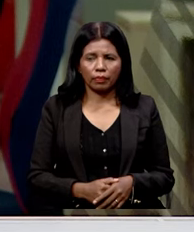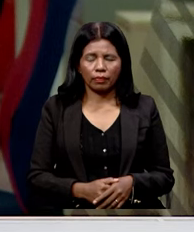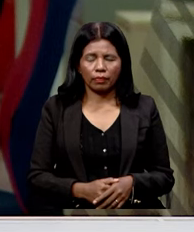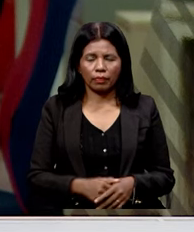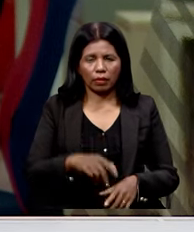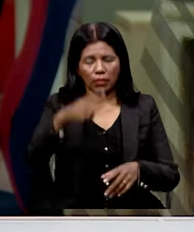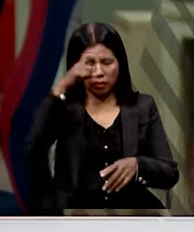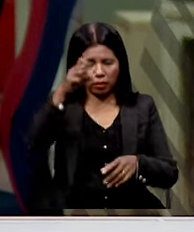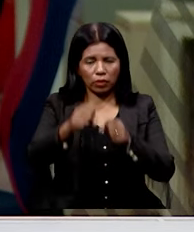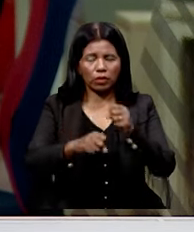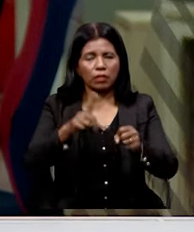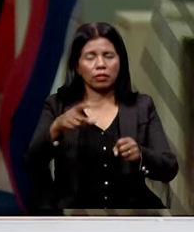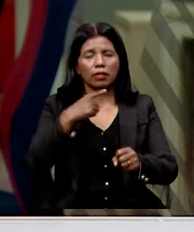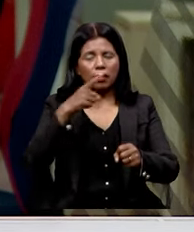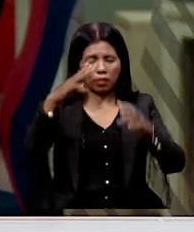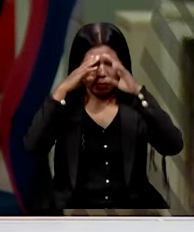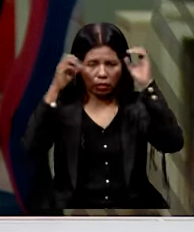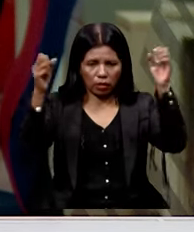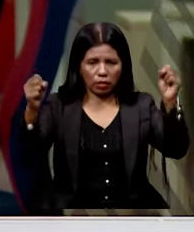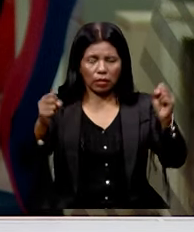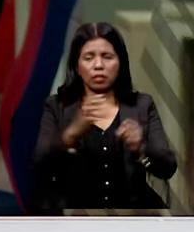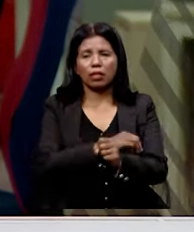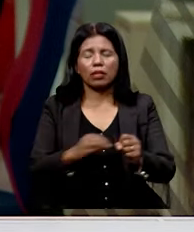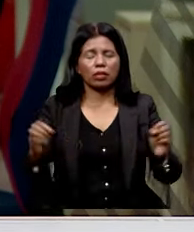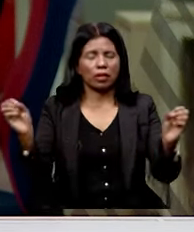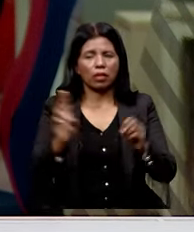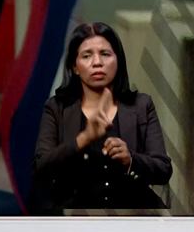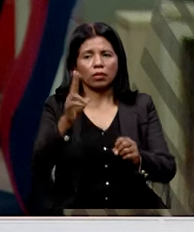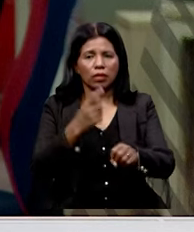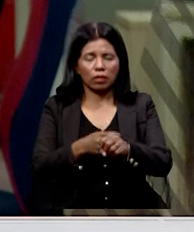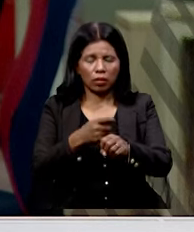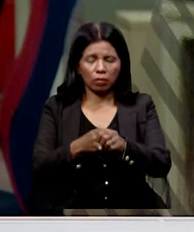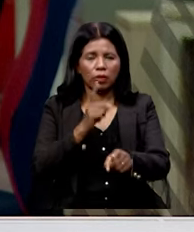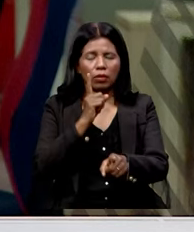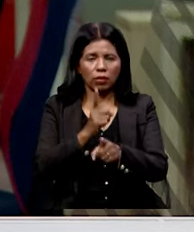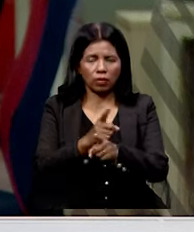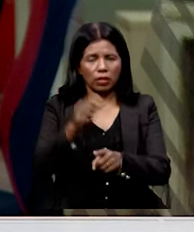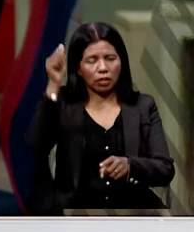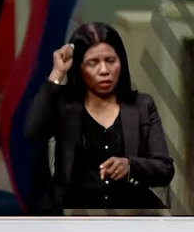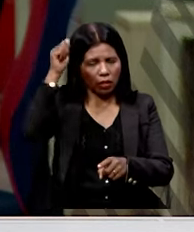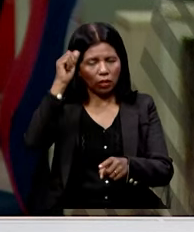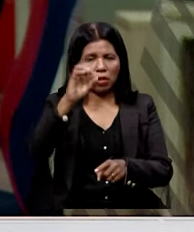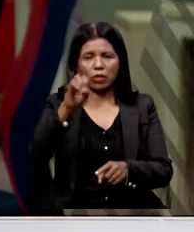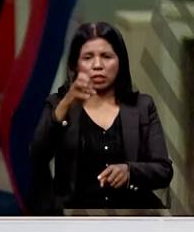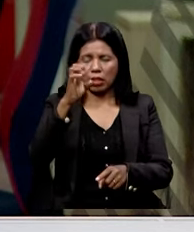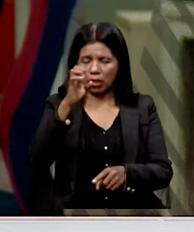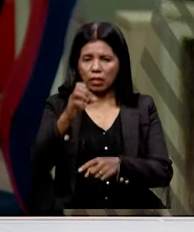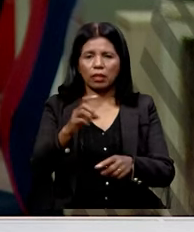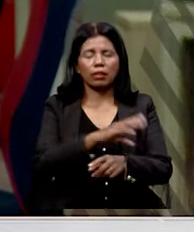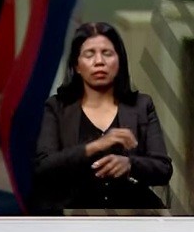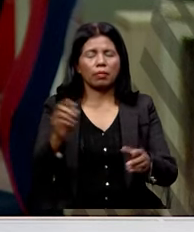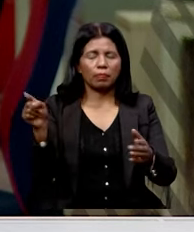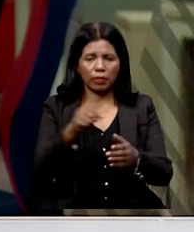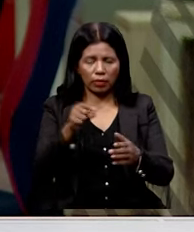Acadêmico na sociedade civil critica a Presidente da República, ela usa tempo adequado de análise, Orçamento Geral do Estado,